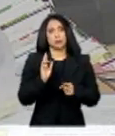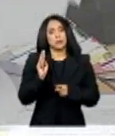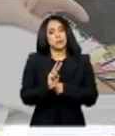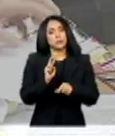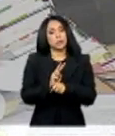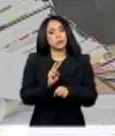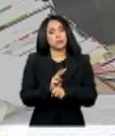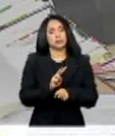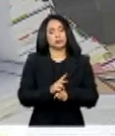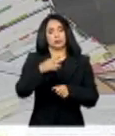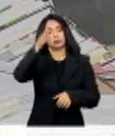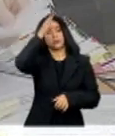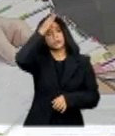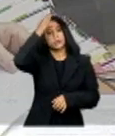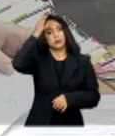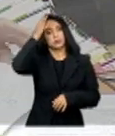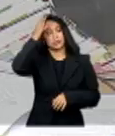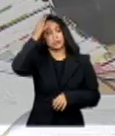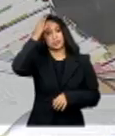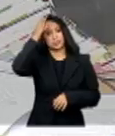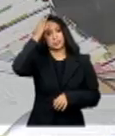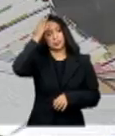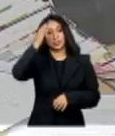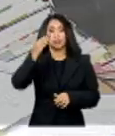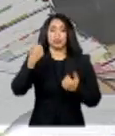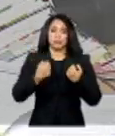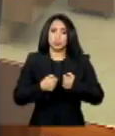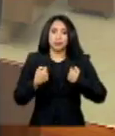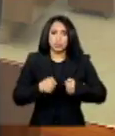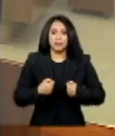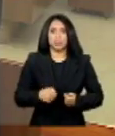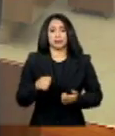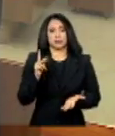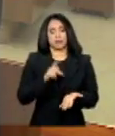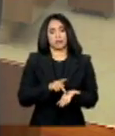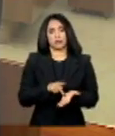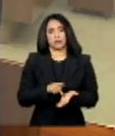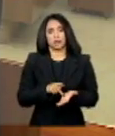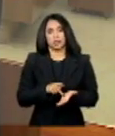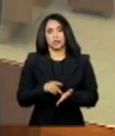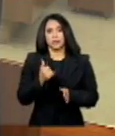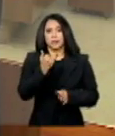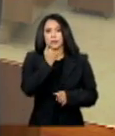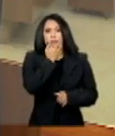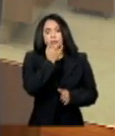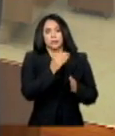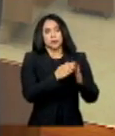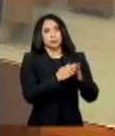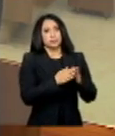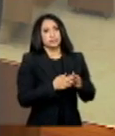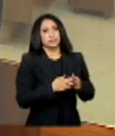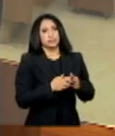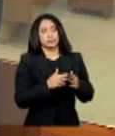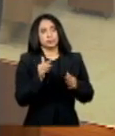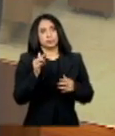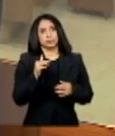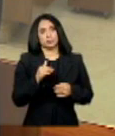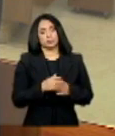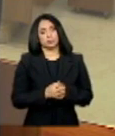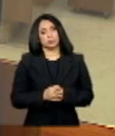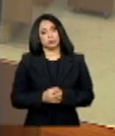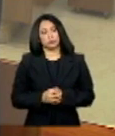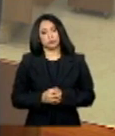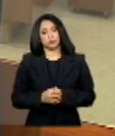sobretudo daquele mais débil são seus netos o eminente significado bondosa a